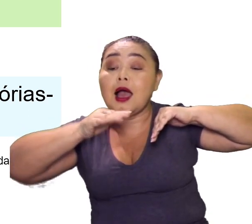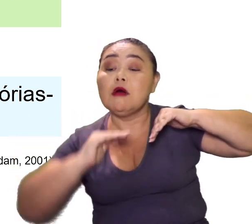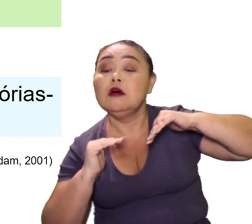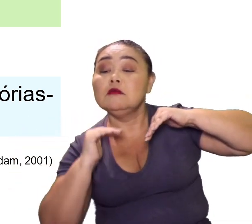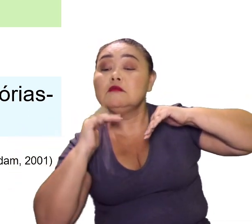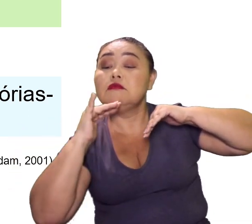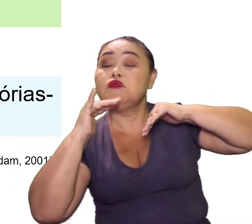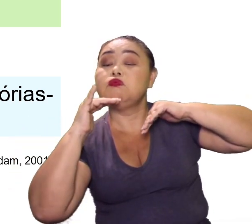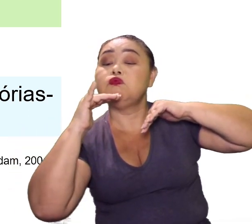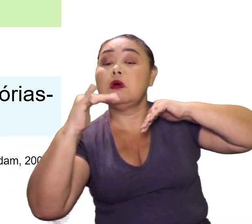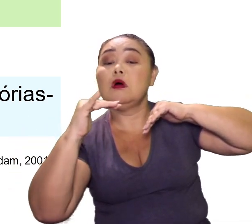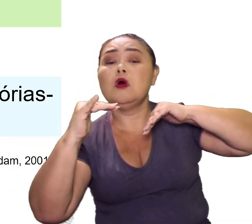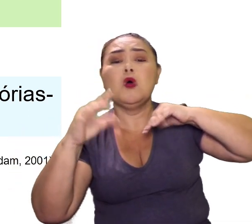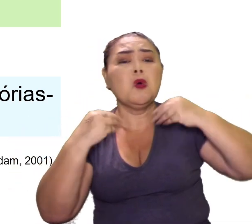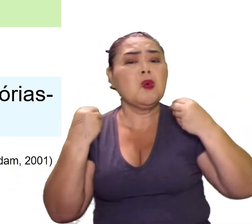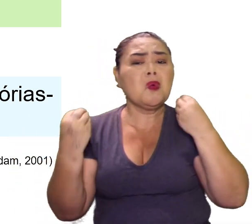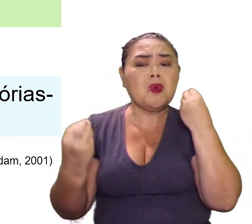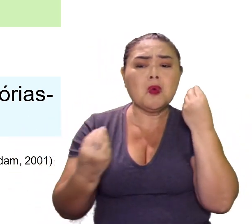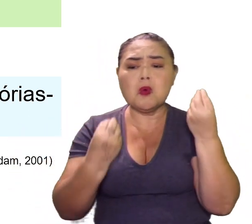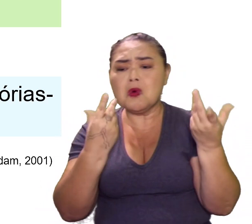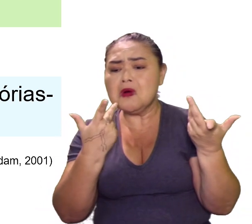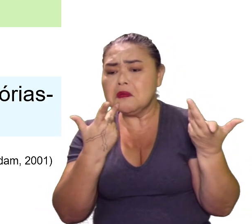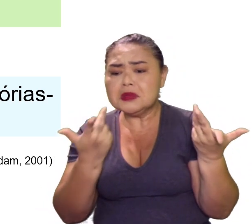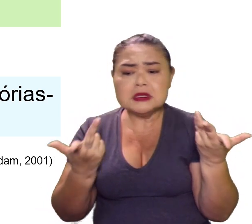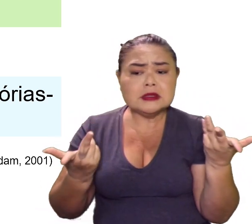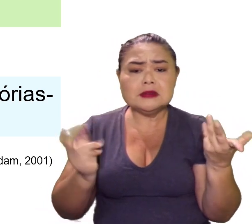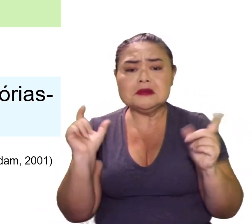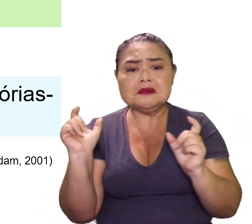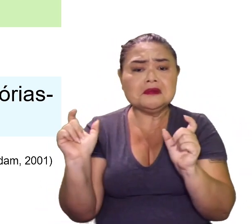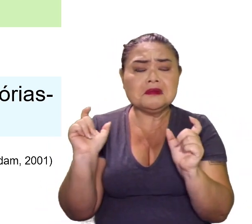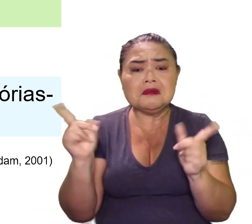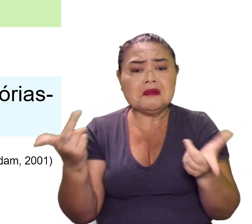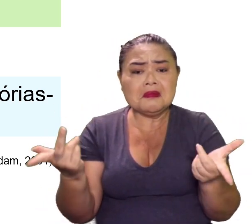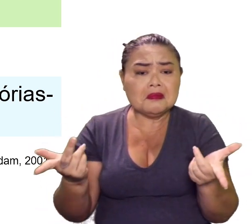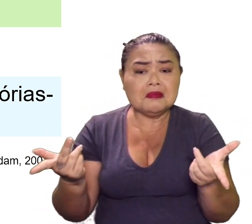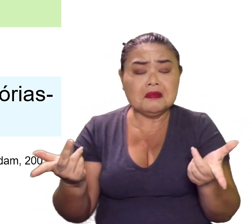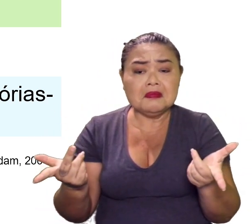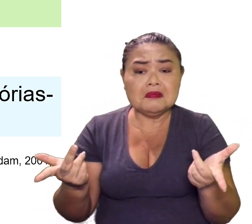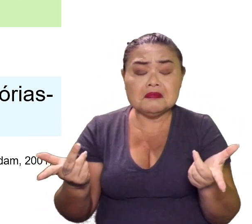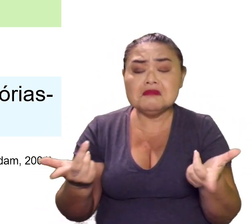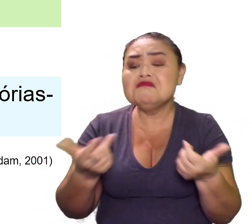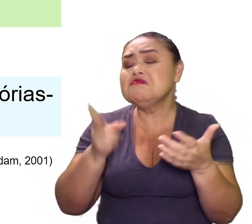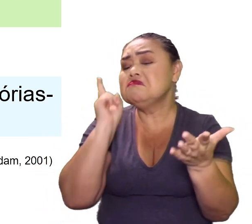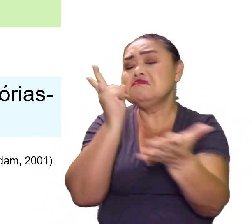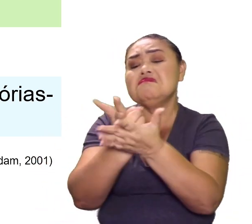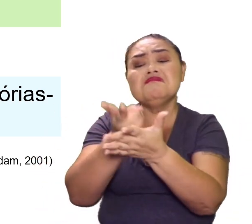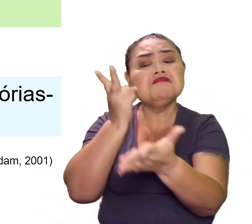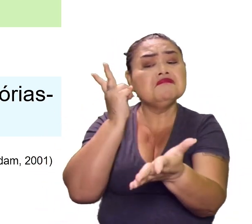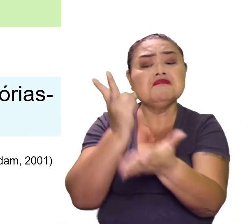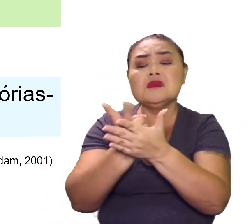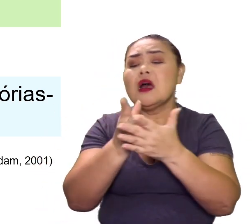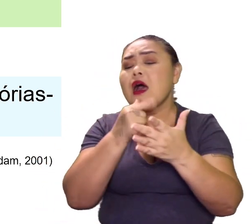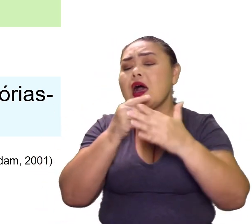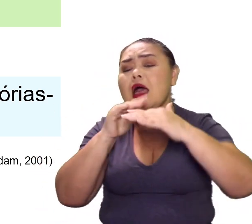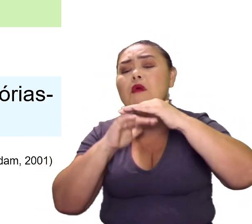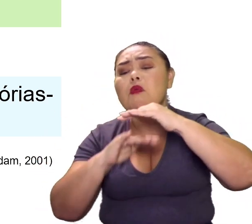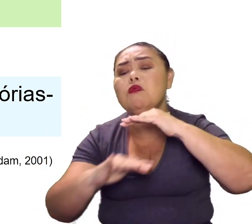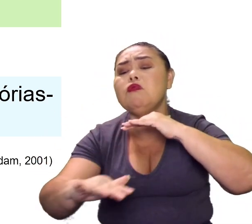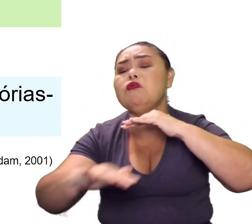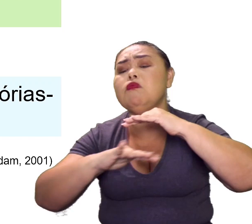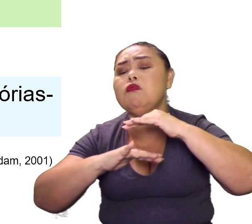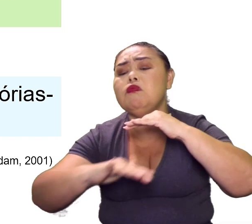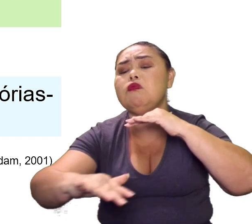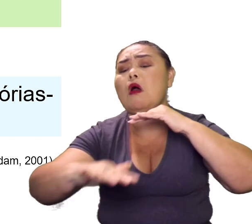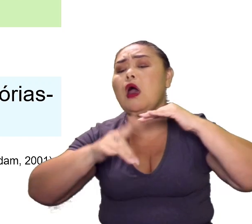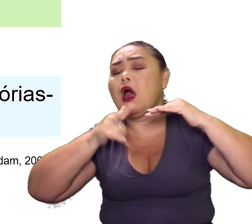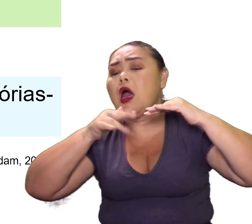permanente. Professor, como assim uma inundação permanente? Está lá sempre inundada, não seca,